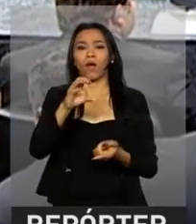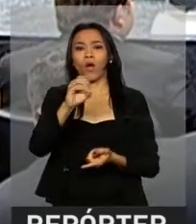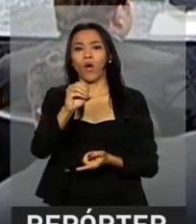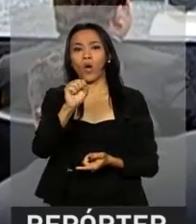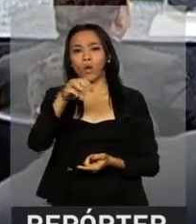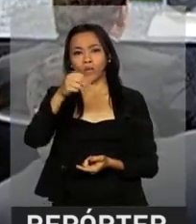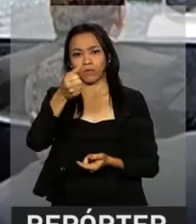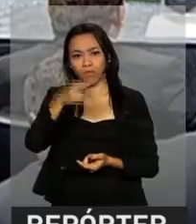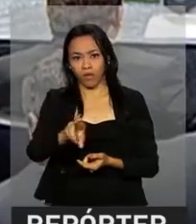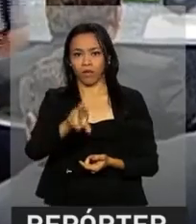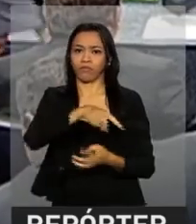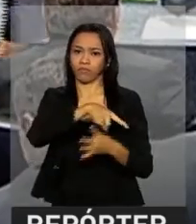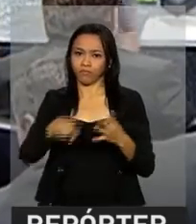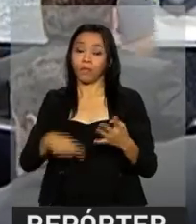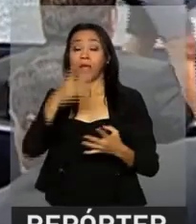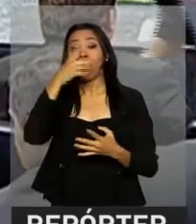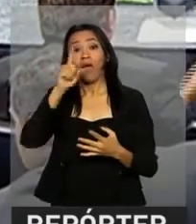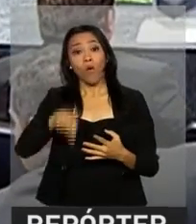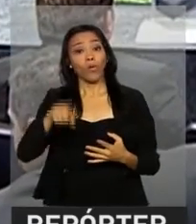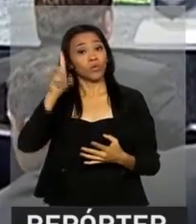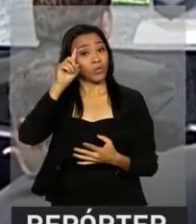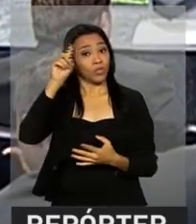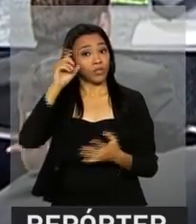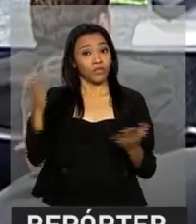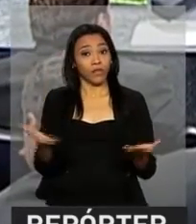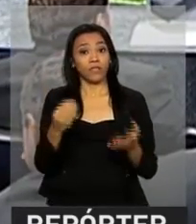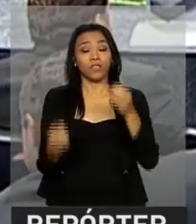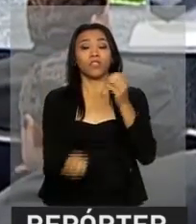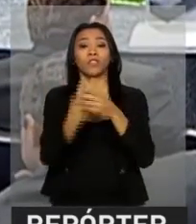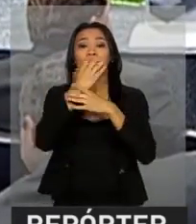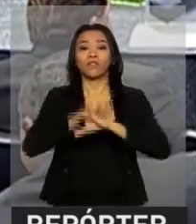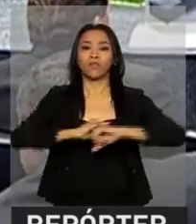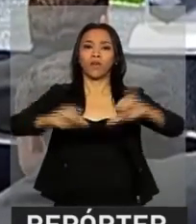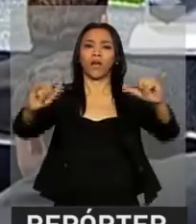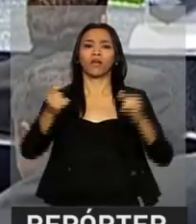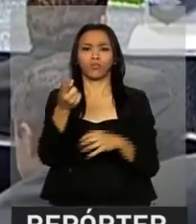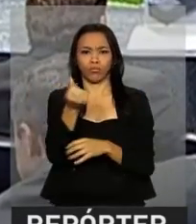Terra. Durante o dia de hoje serão lançados os recursos para o Plano Safra